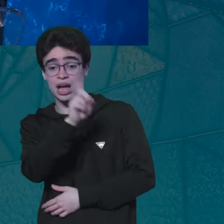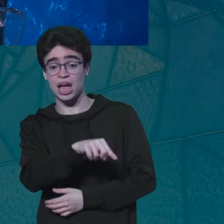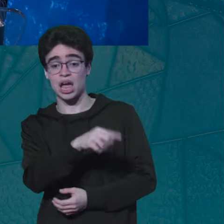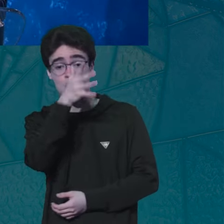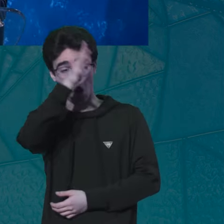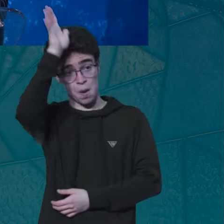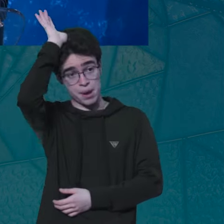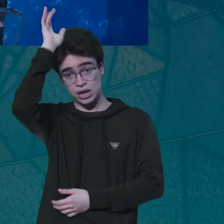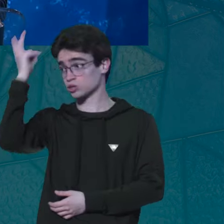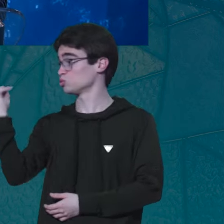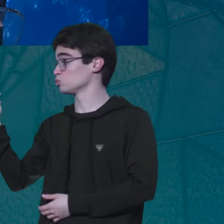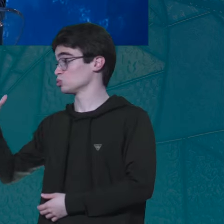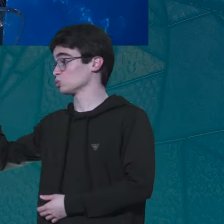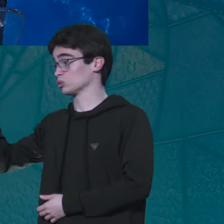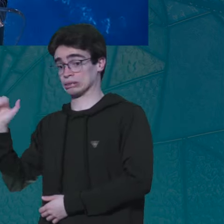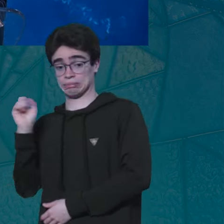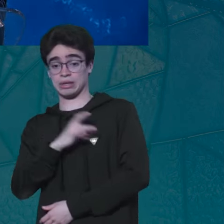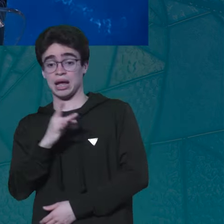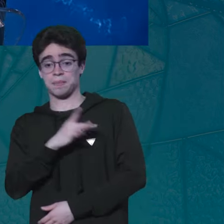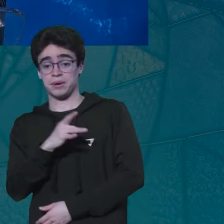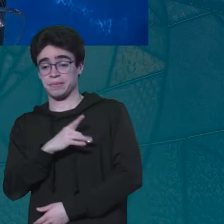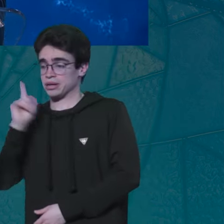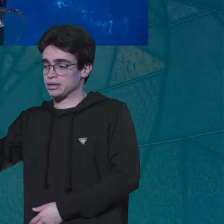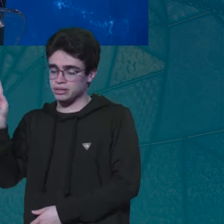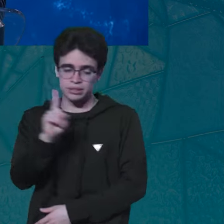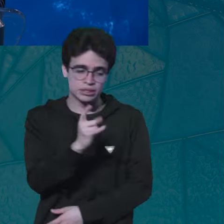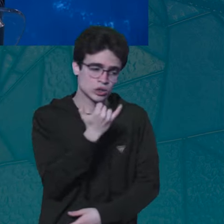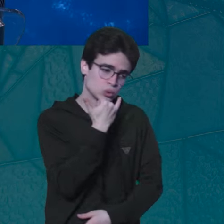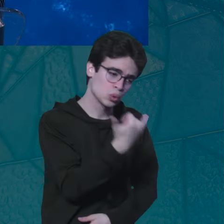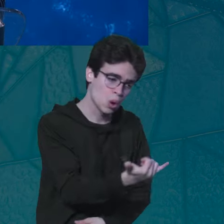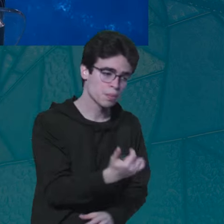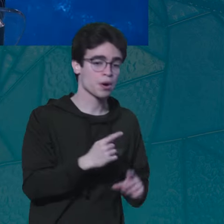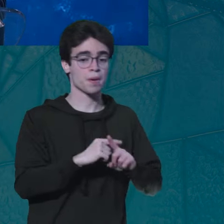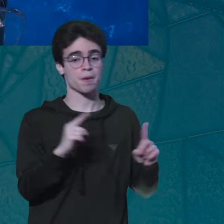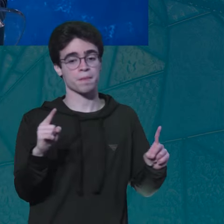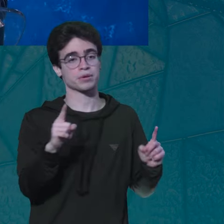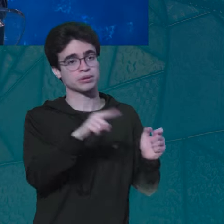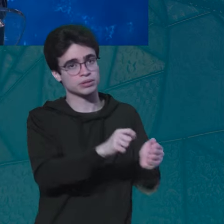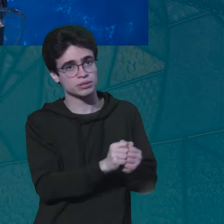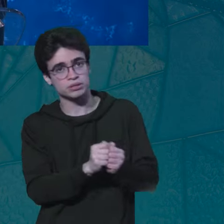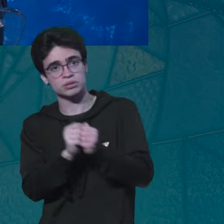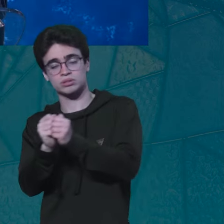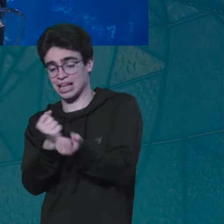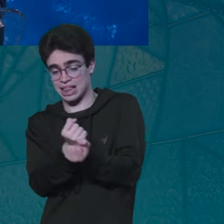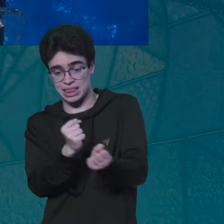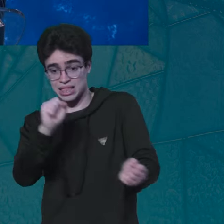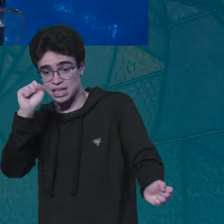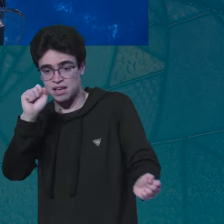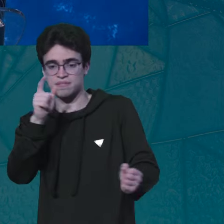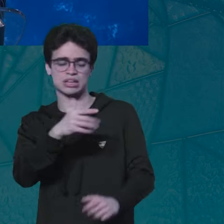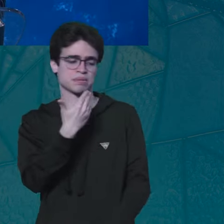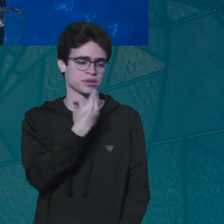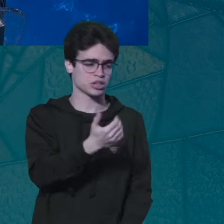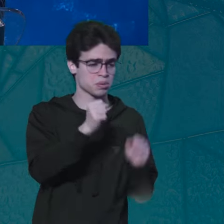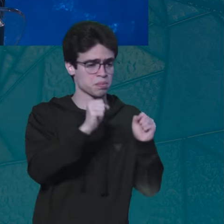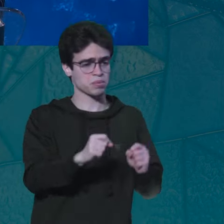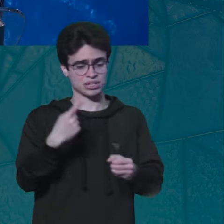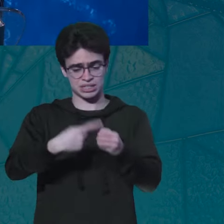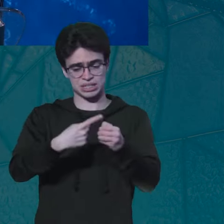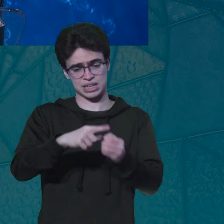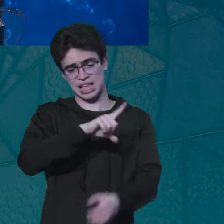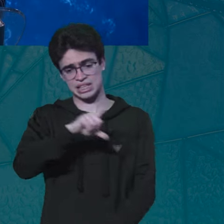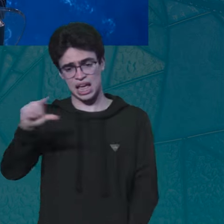ficaram atemorizados. Vieram para se desculpar diante deles e, conduzindo-os para fora da prisão, pediram-lhes que saíssem da